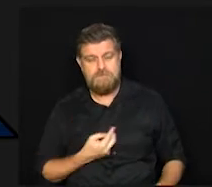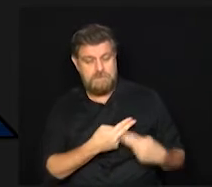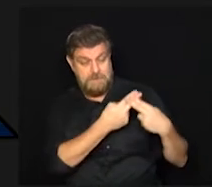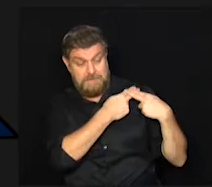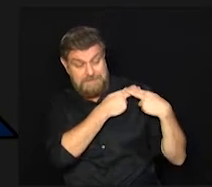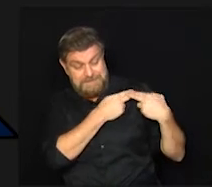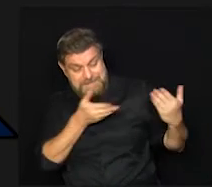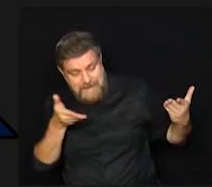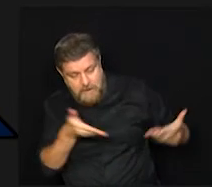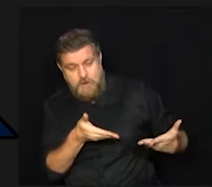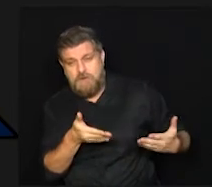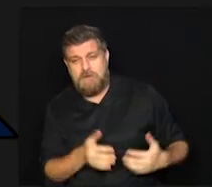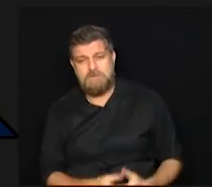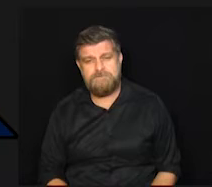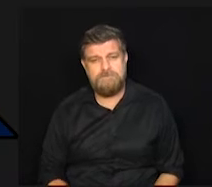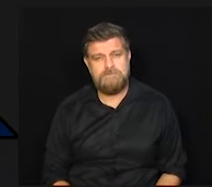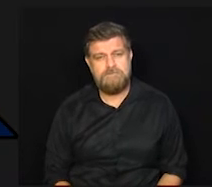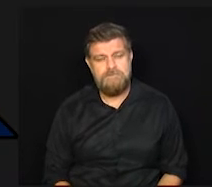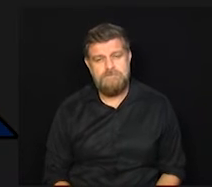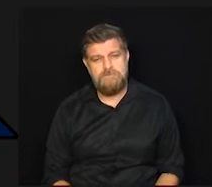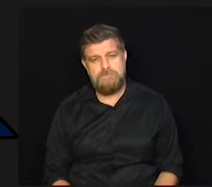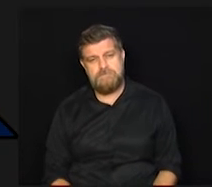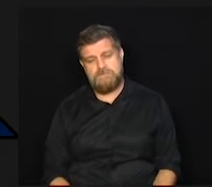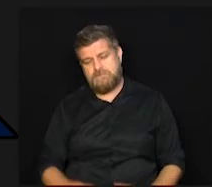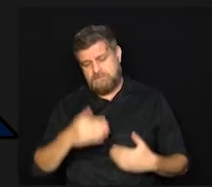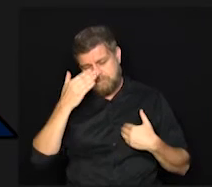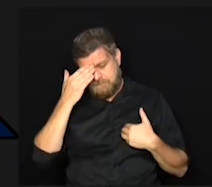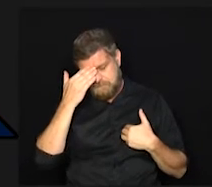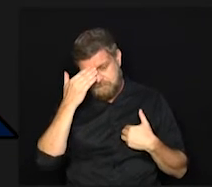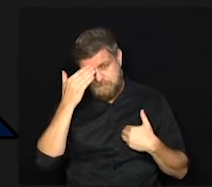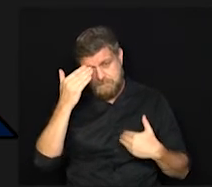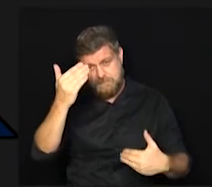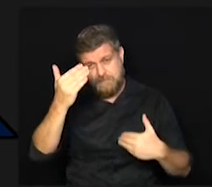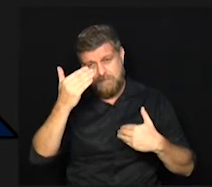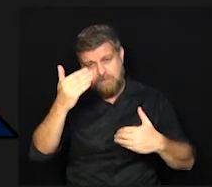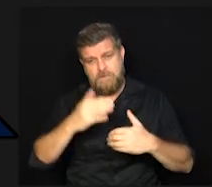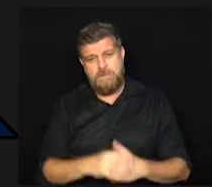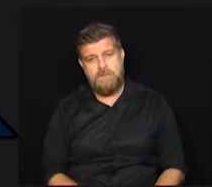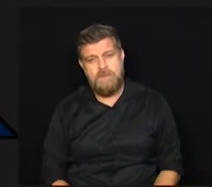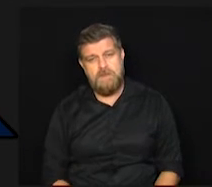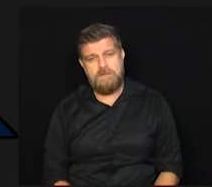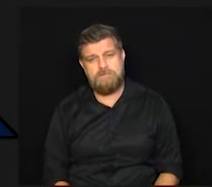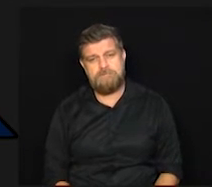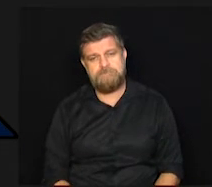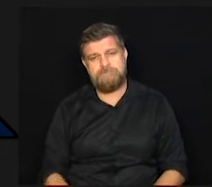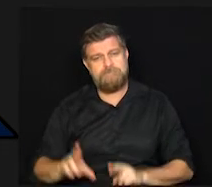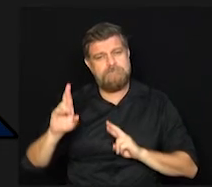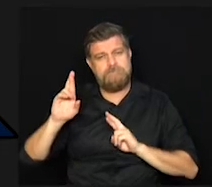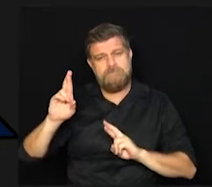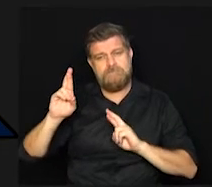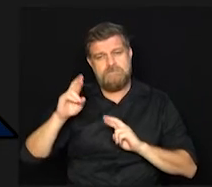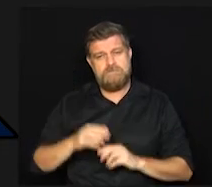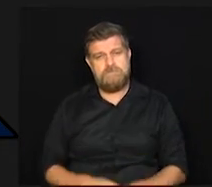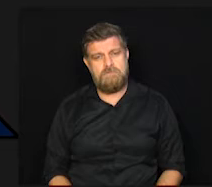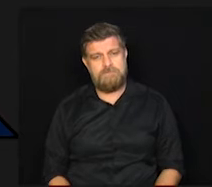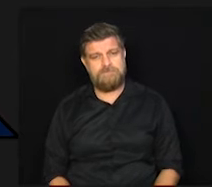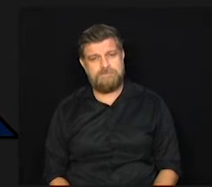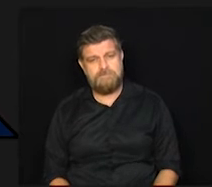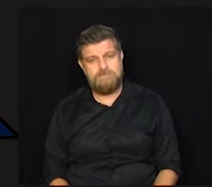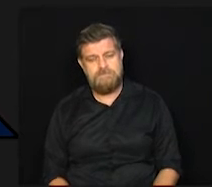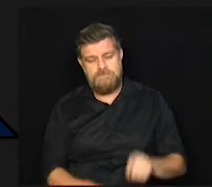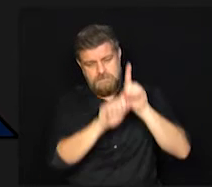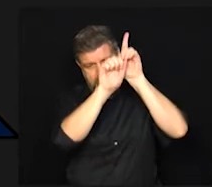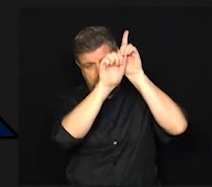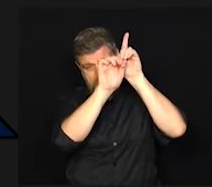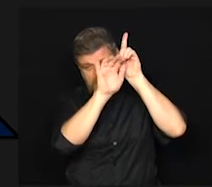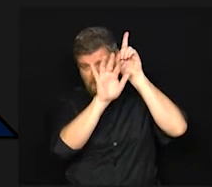Então, eu deixo aqui meus agradecimentos e desejar que Deus te